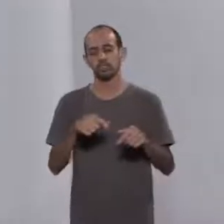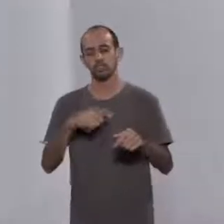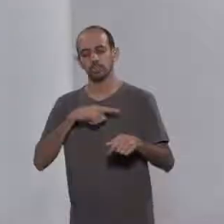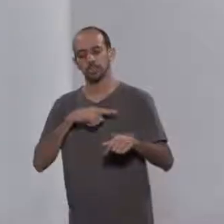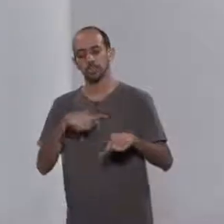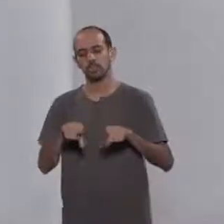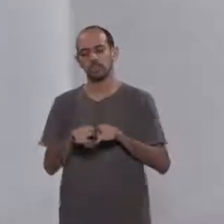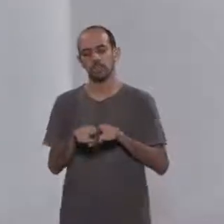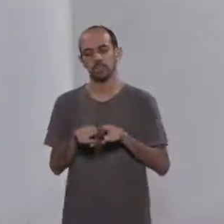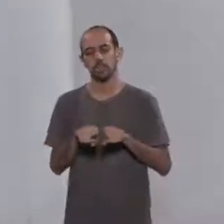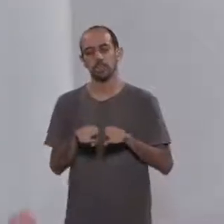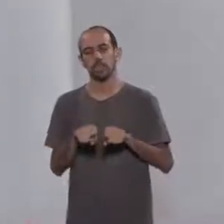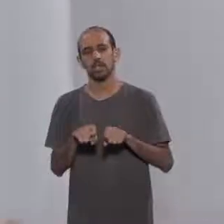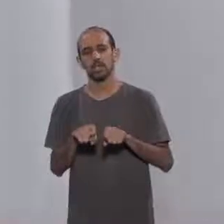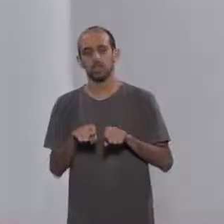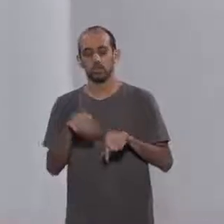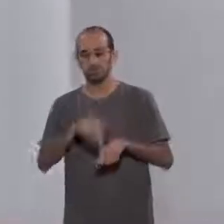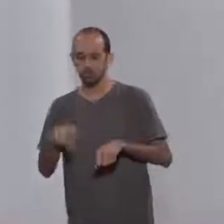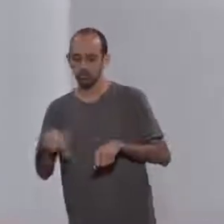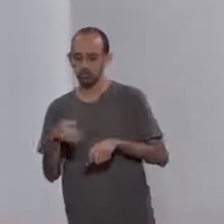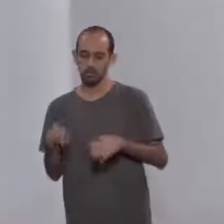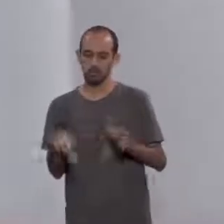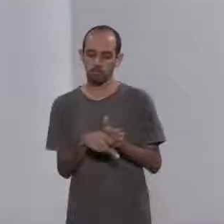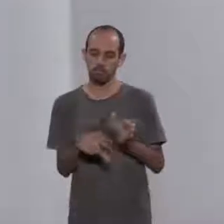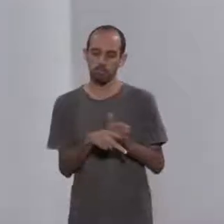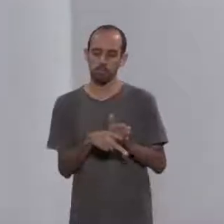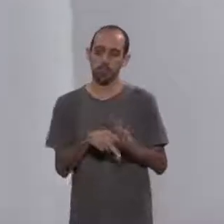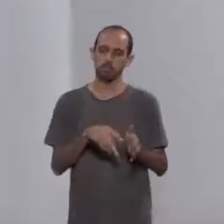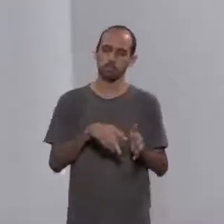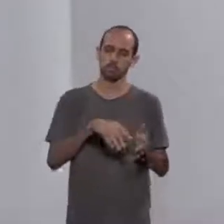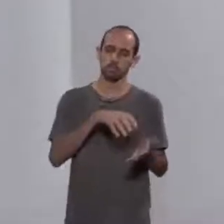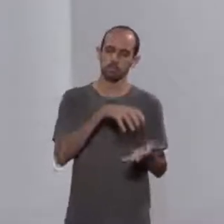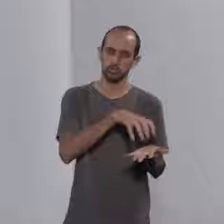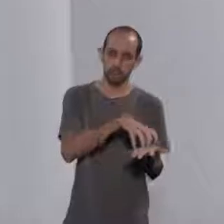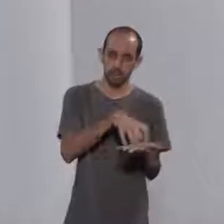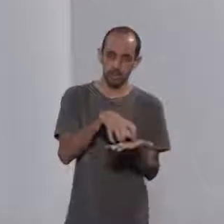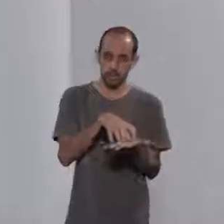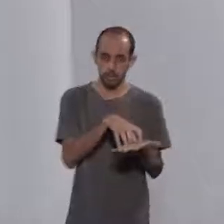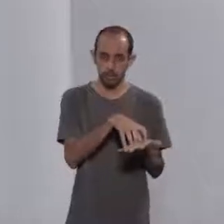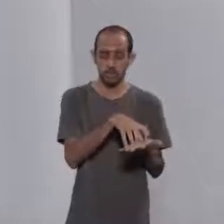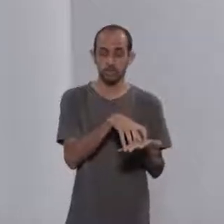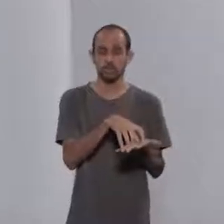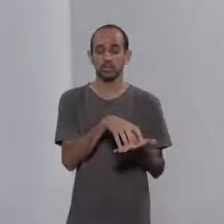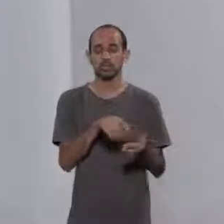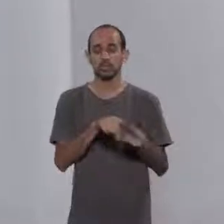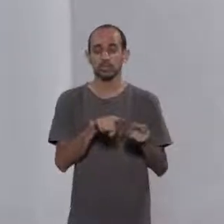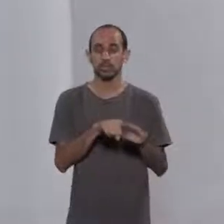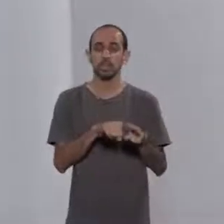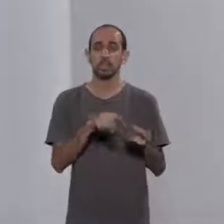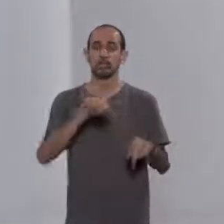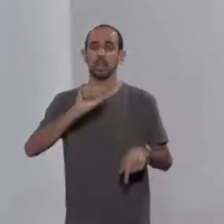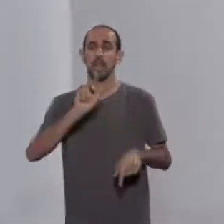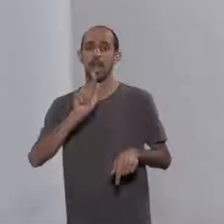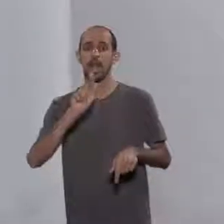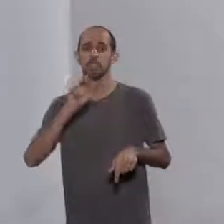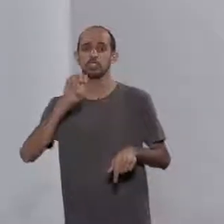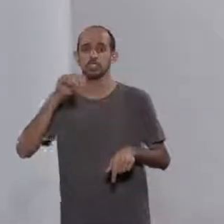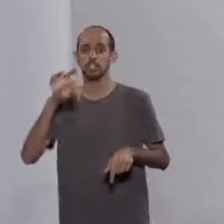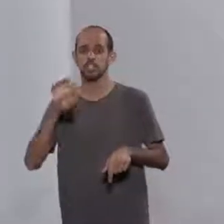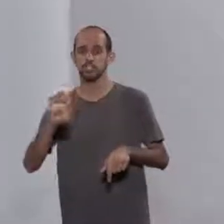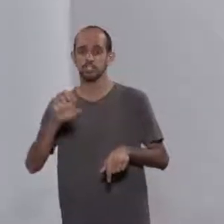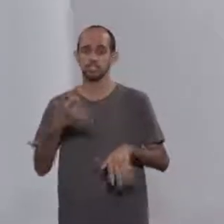tem os professores específicos para determinadas áreas, para atuar. A gente também conta com os agentes de apoio à inclusão, né, para os alunos